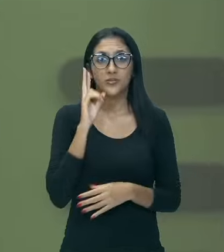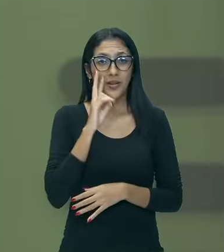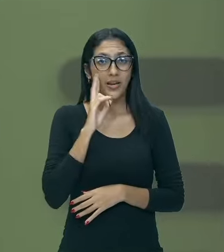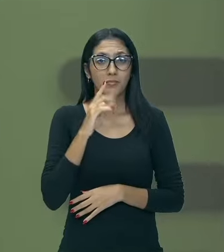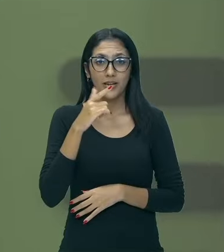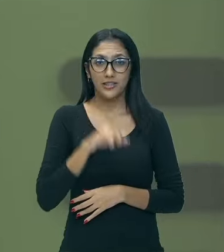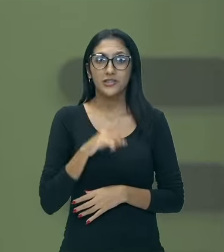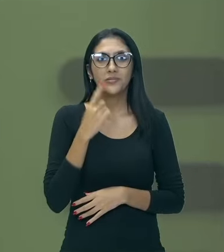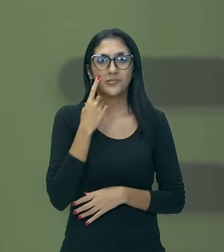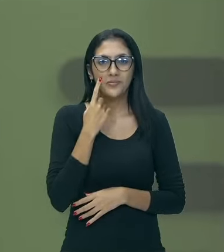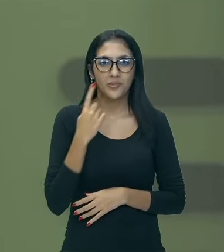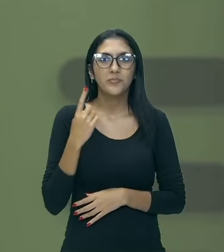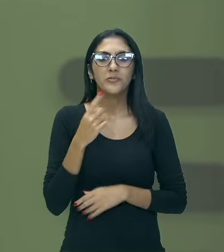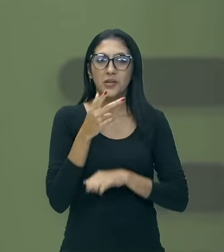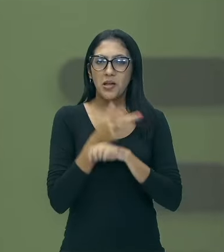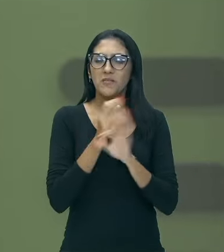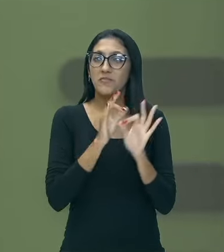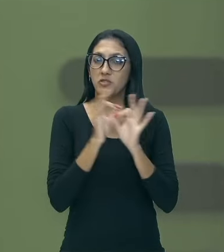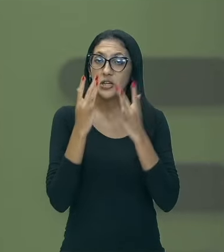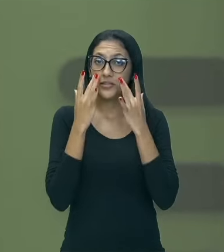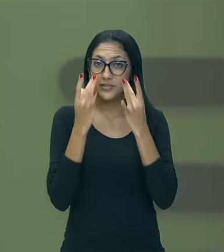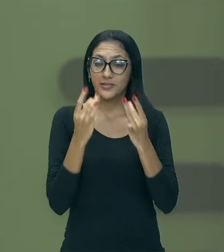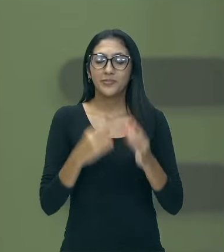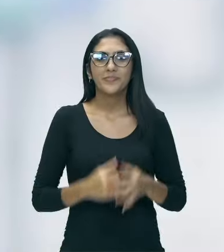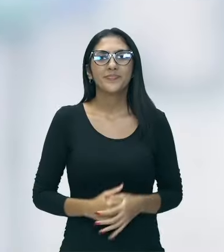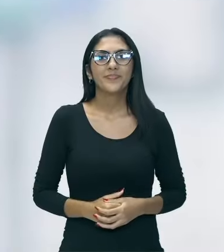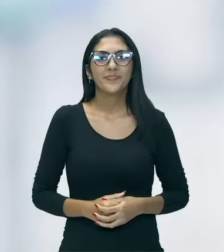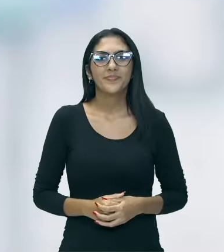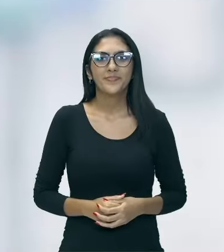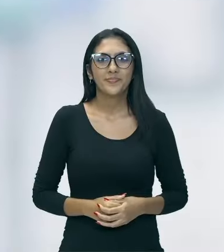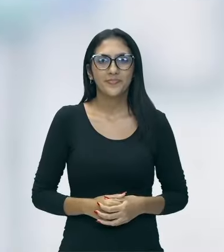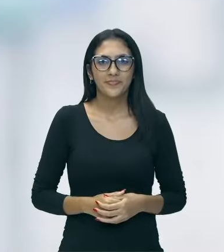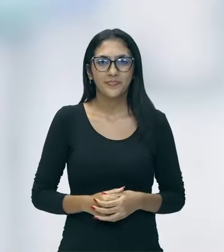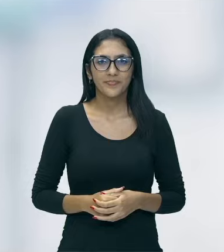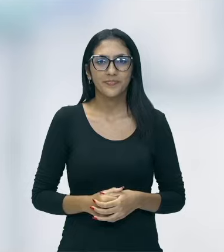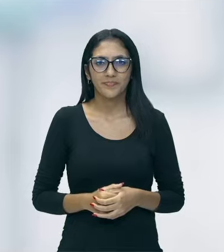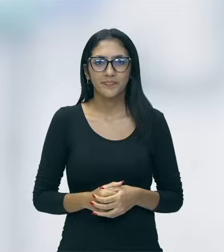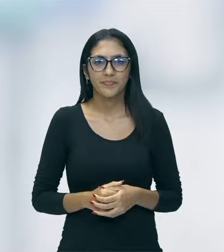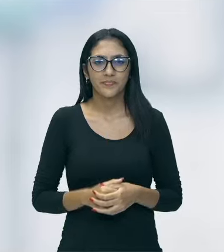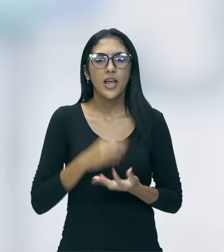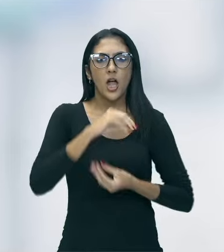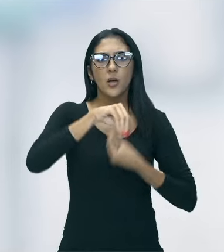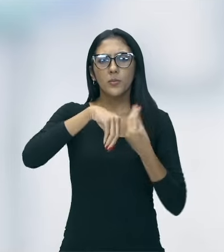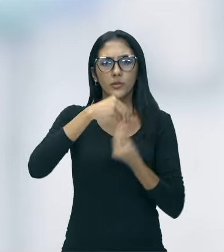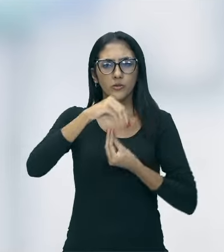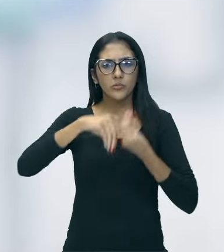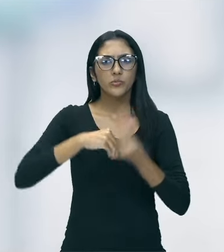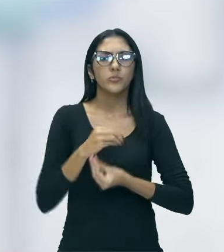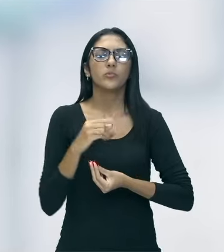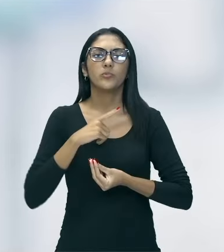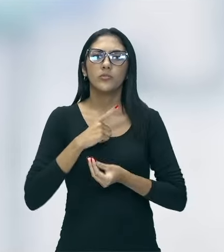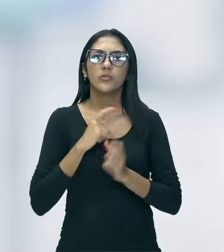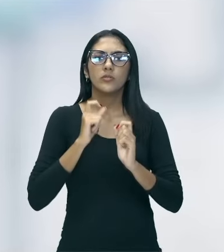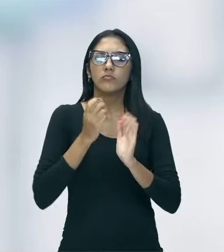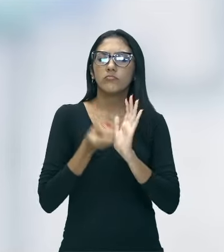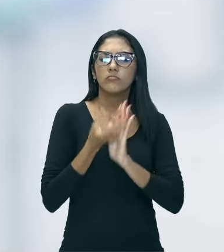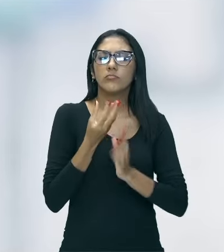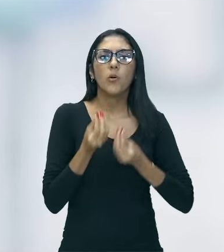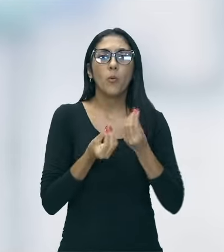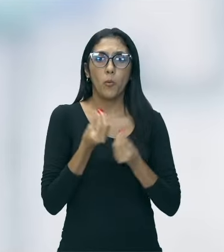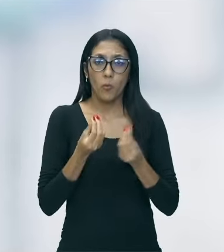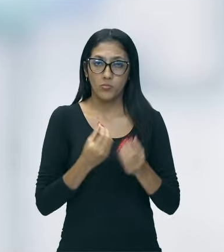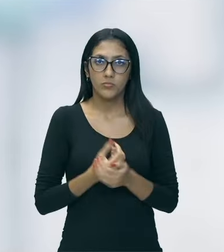vídeo. Vamos assistir e muita atenção! As misturas são formadas quando duas